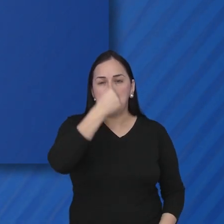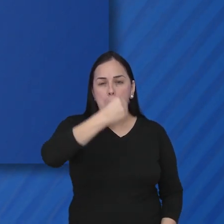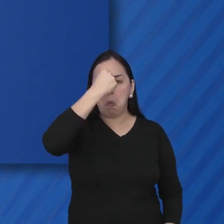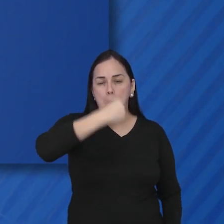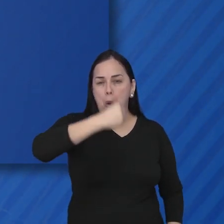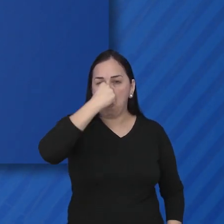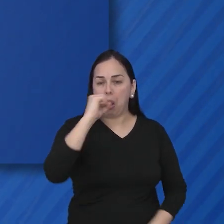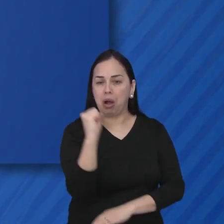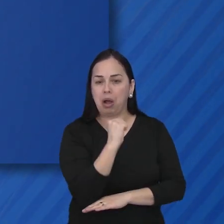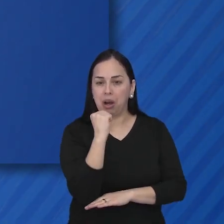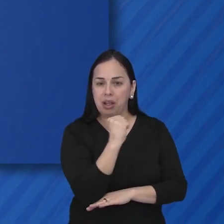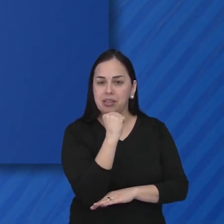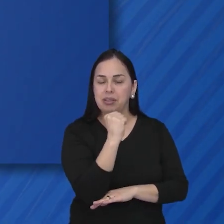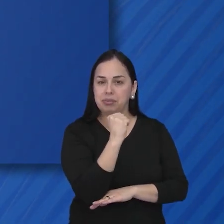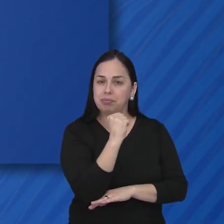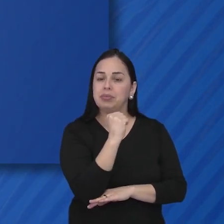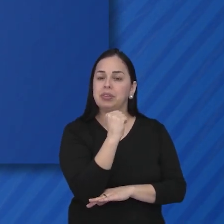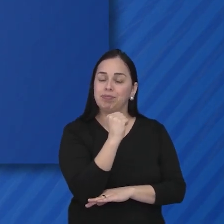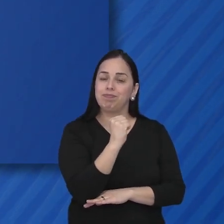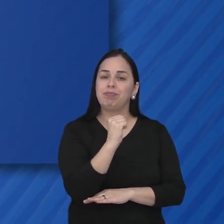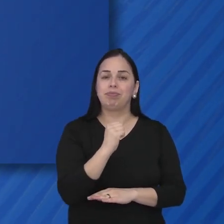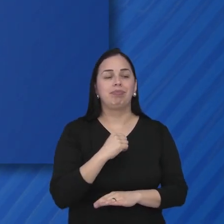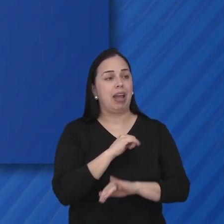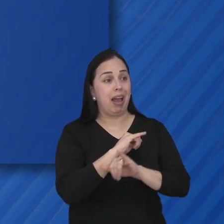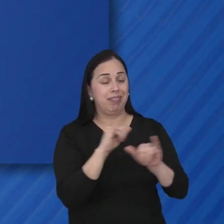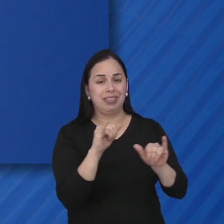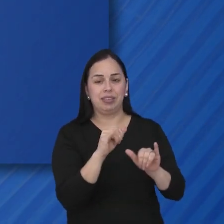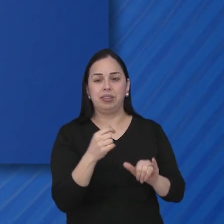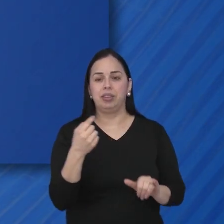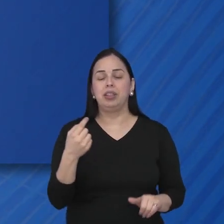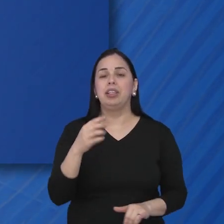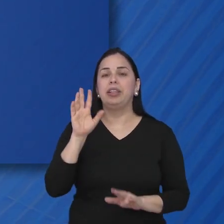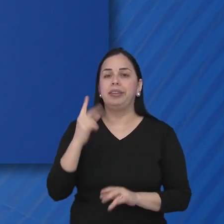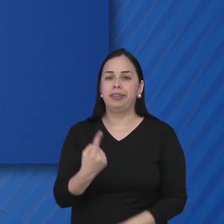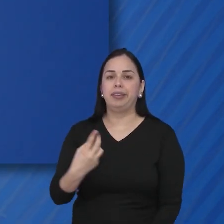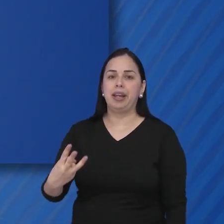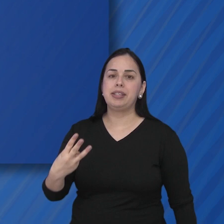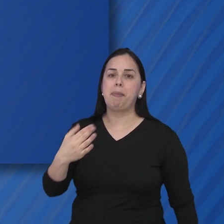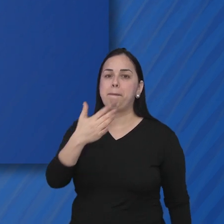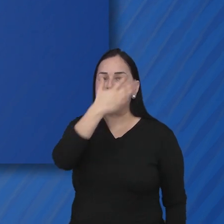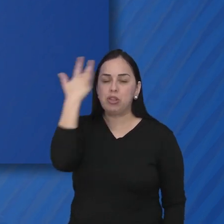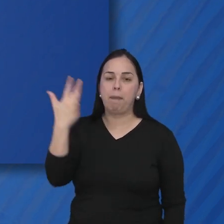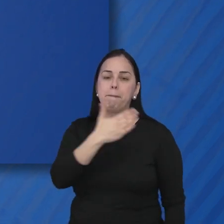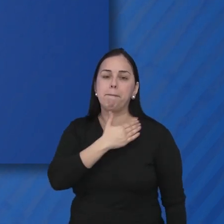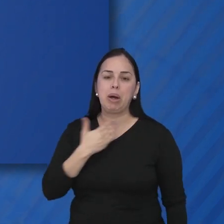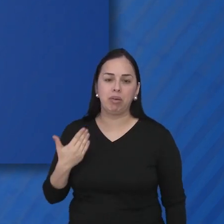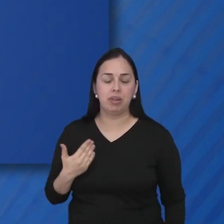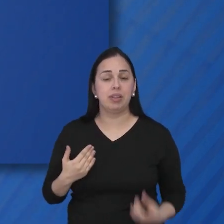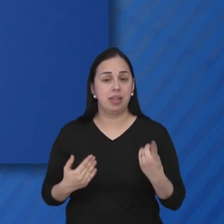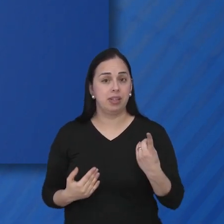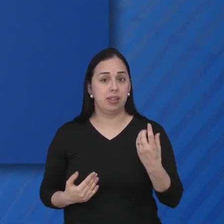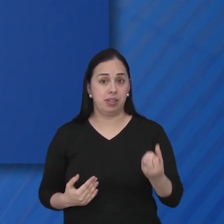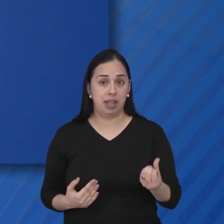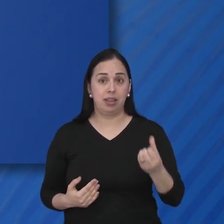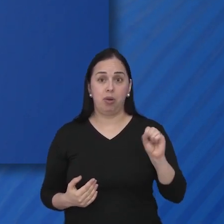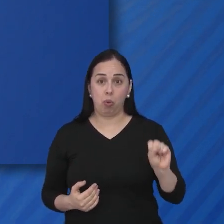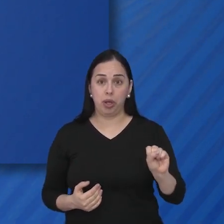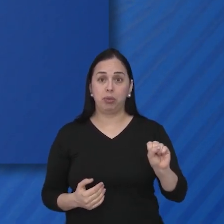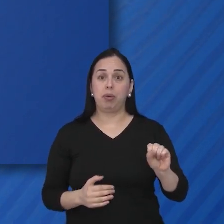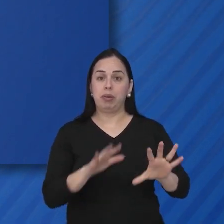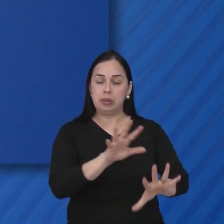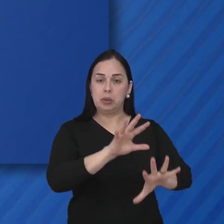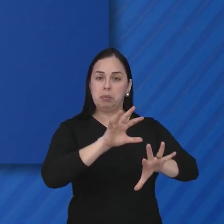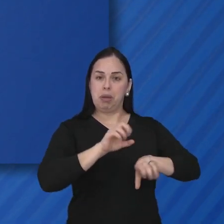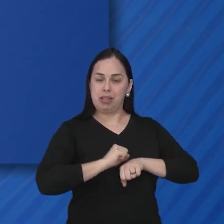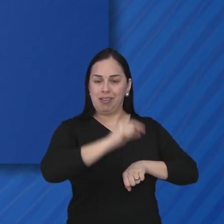síndrome respiratória aguda por influenza foram registrados, com 13 óbitos. Outras 168 pessoas foram